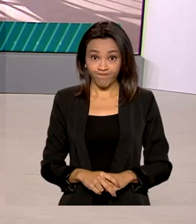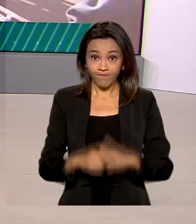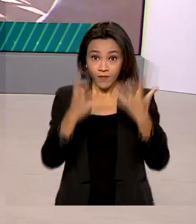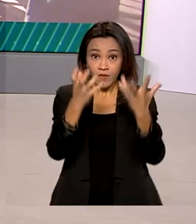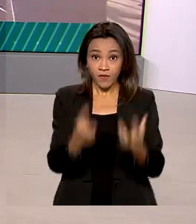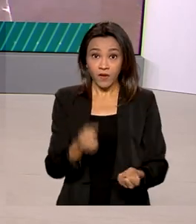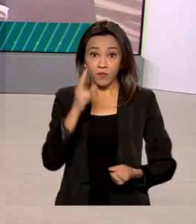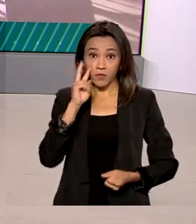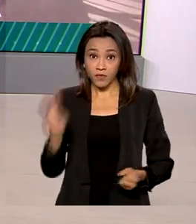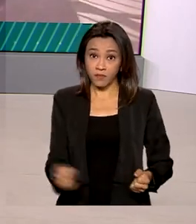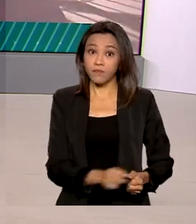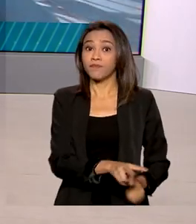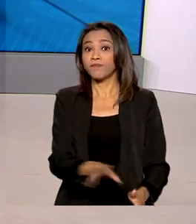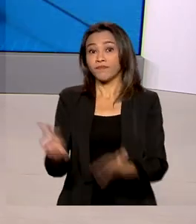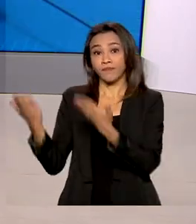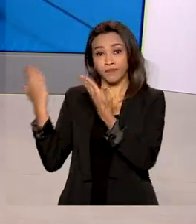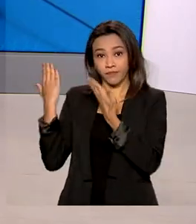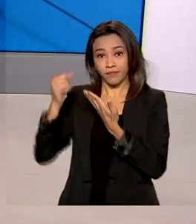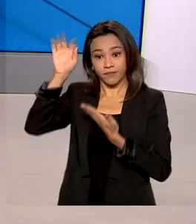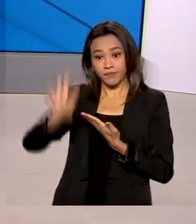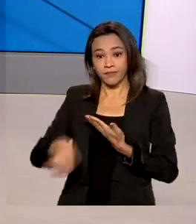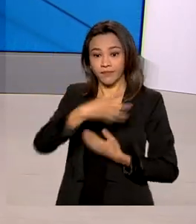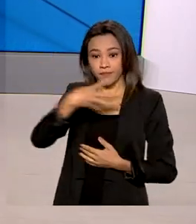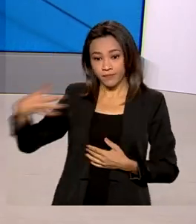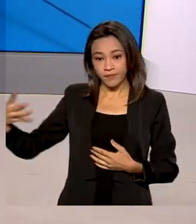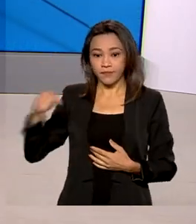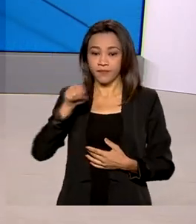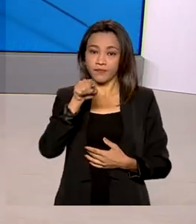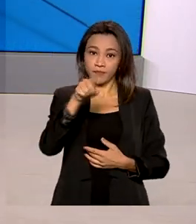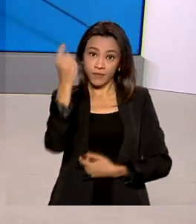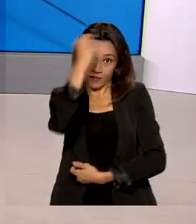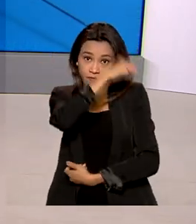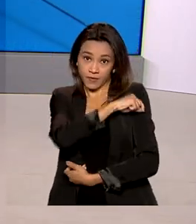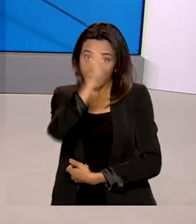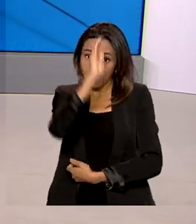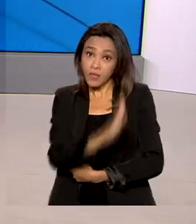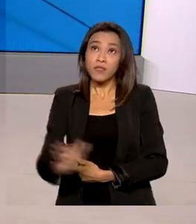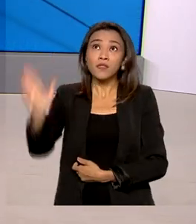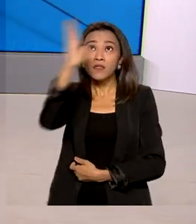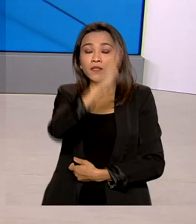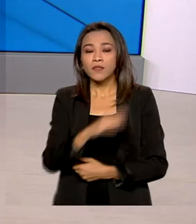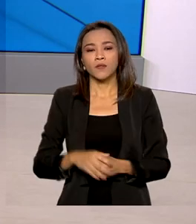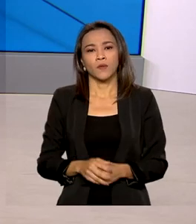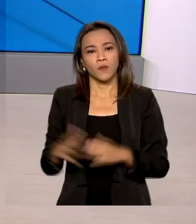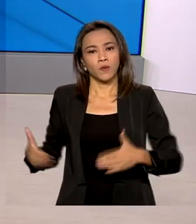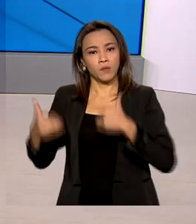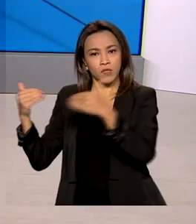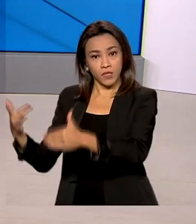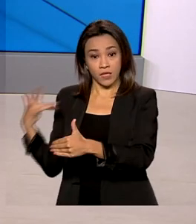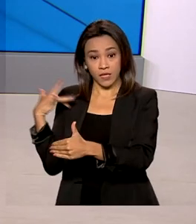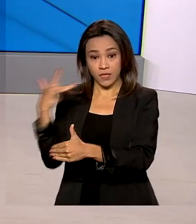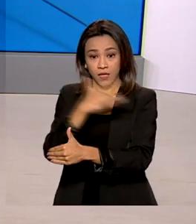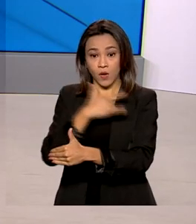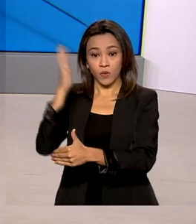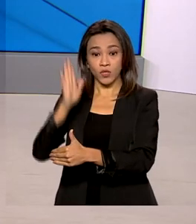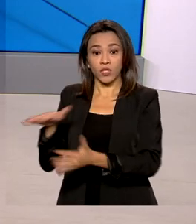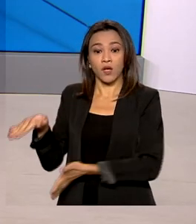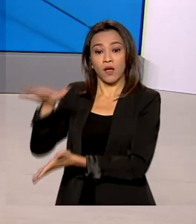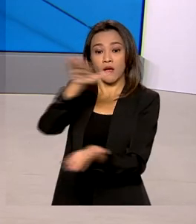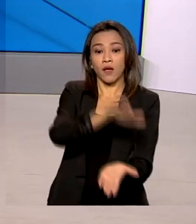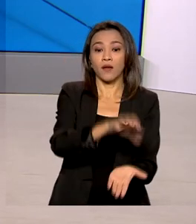Vamos aqui no telão com os números exatos da vacinação contra a Covid-19 pelo país. O Ministério da Saúde já repassou